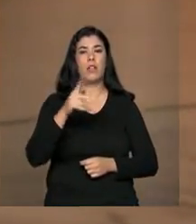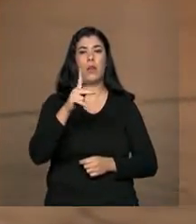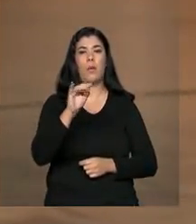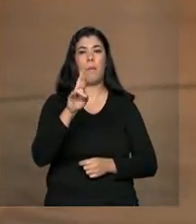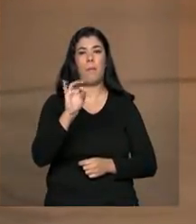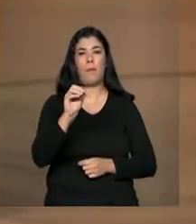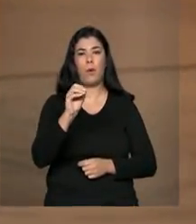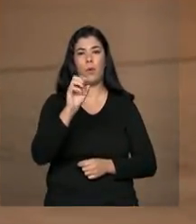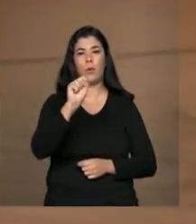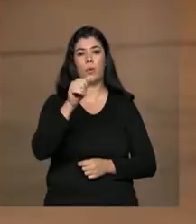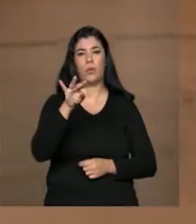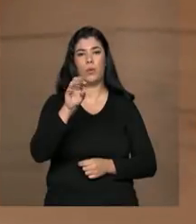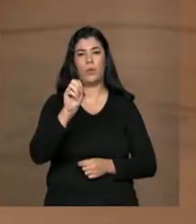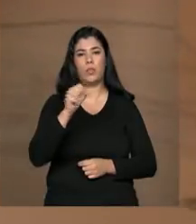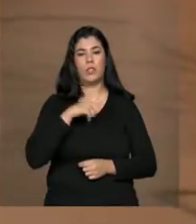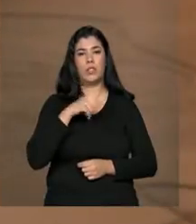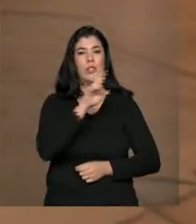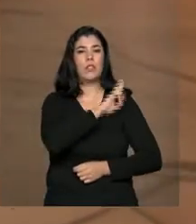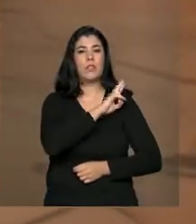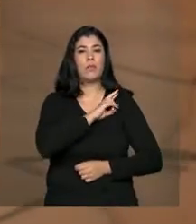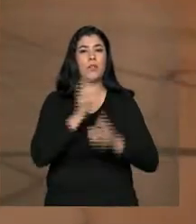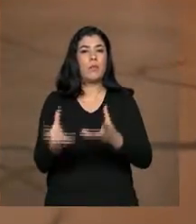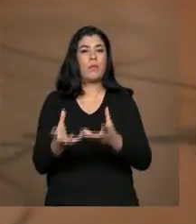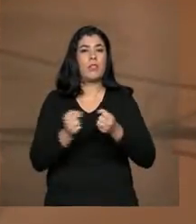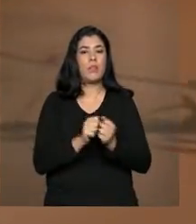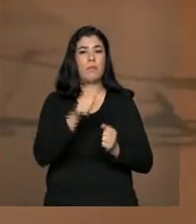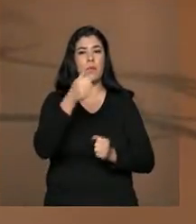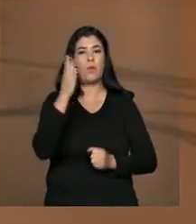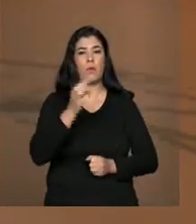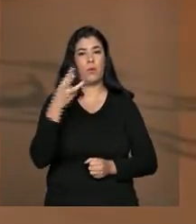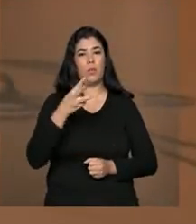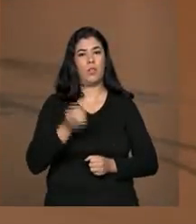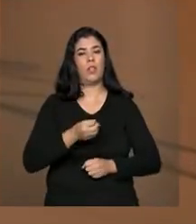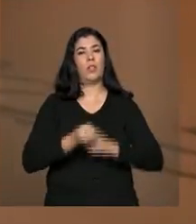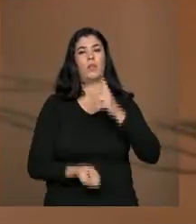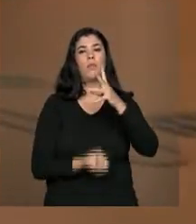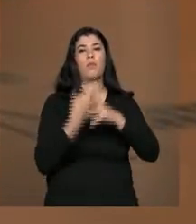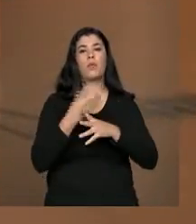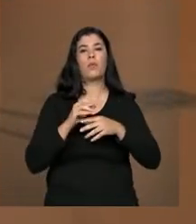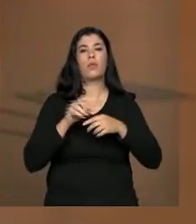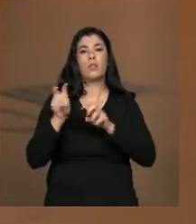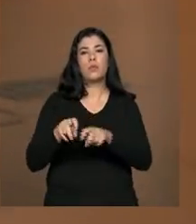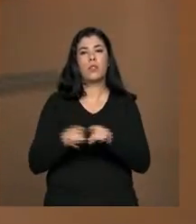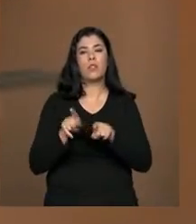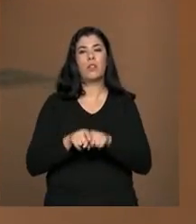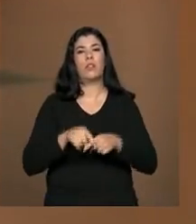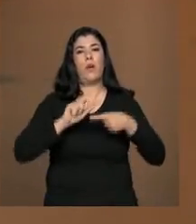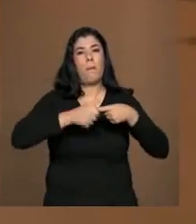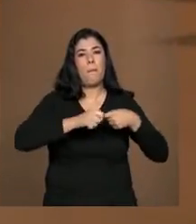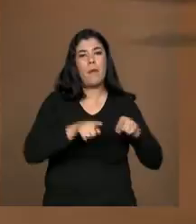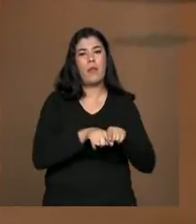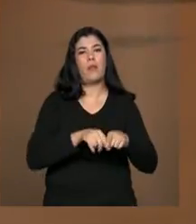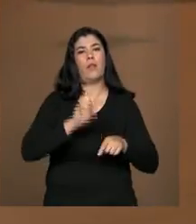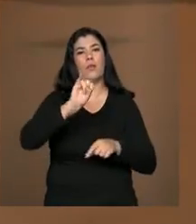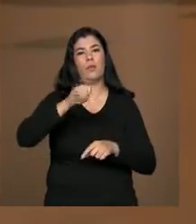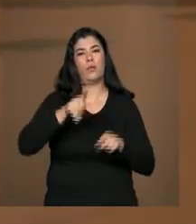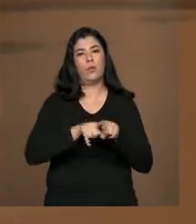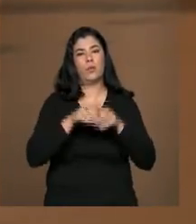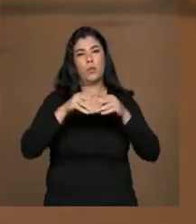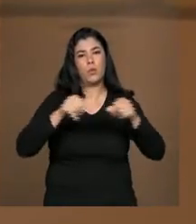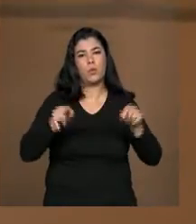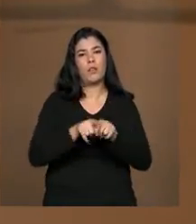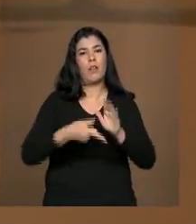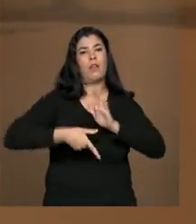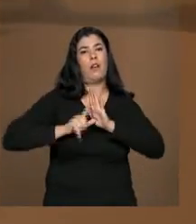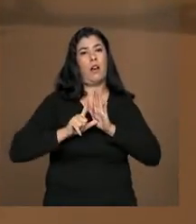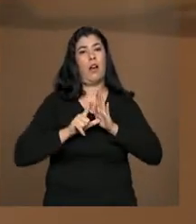Brasil e responsável pelo escoamento de 1/3 da produção agrícola de milho, soja e farelo. Mas antes de serem